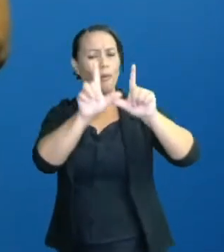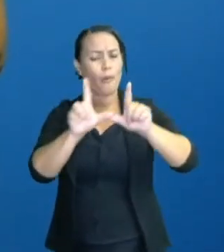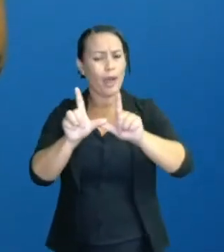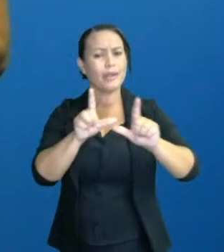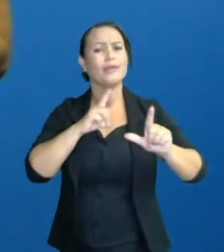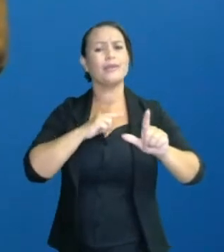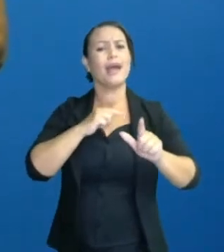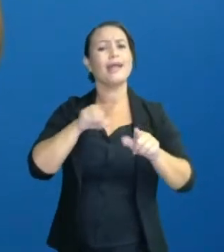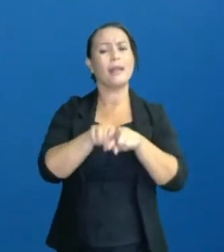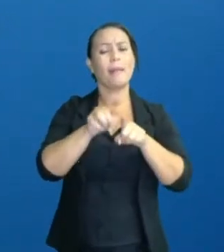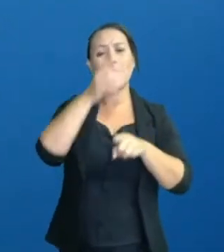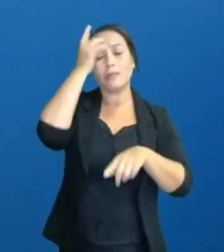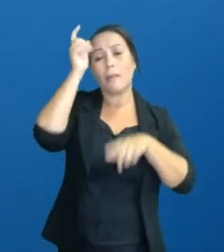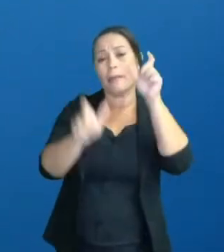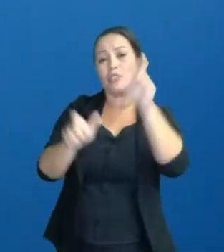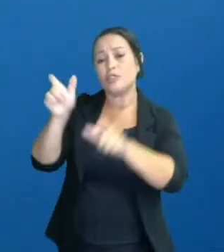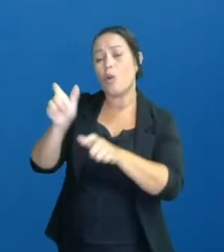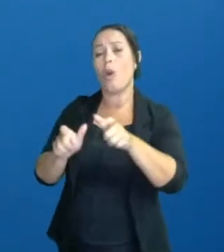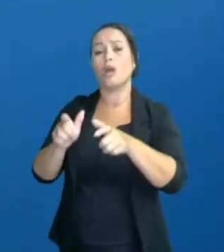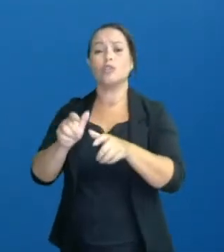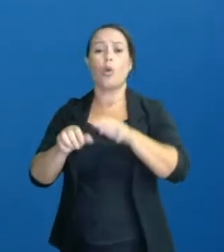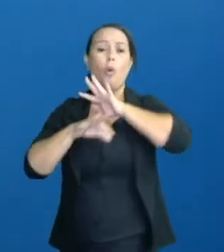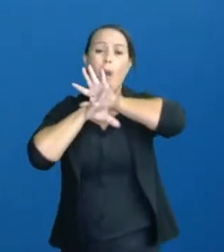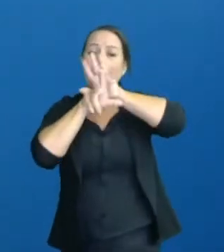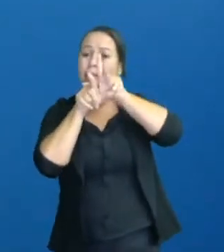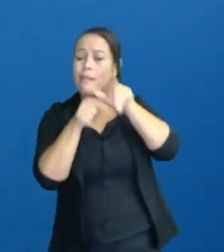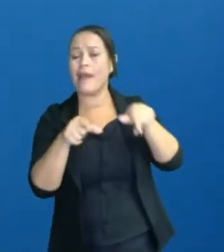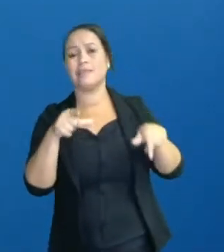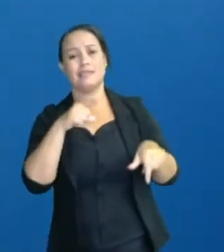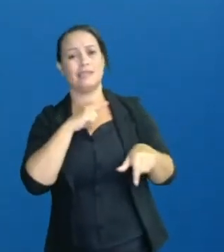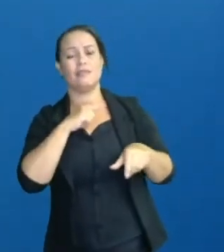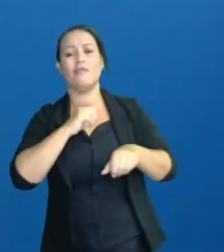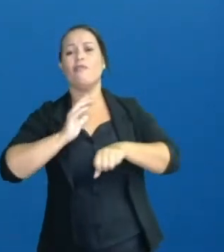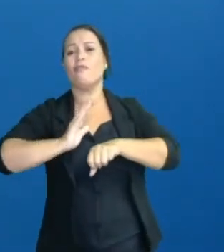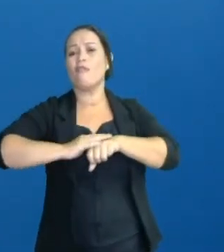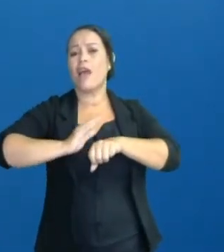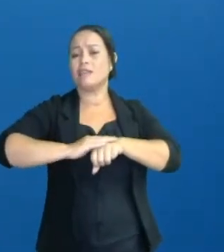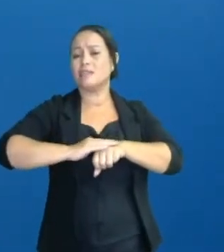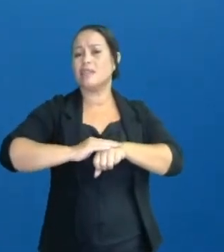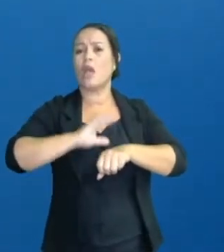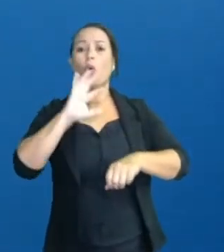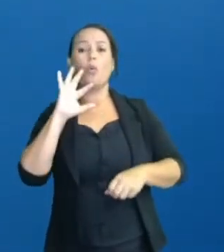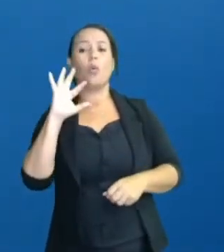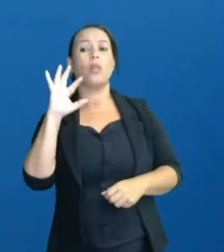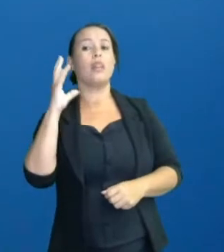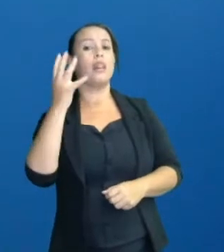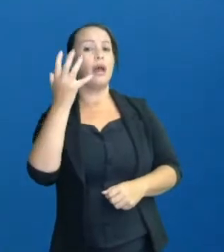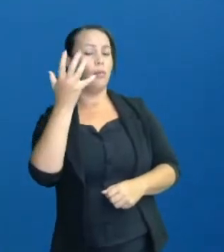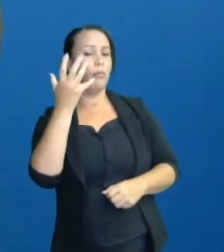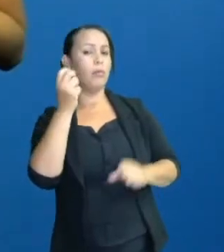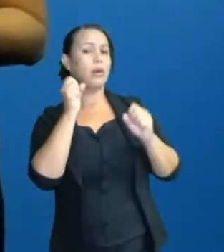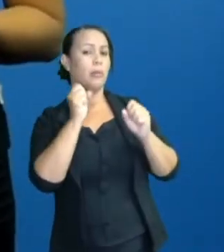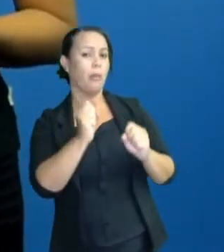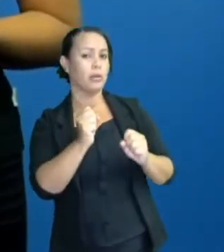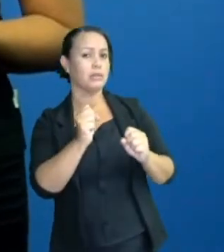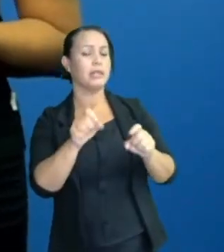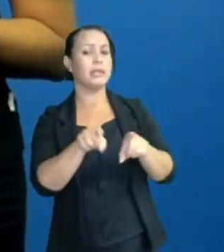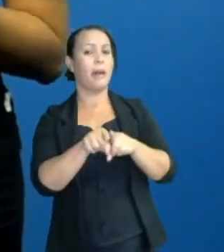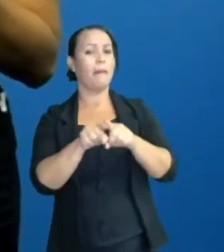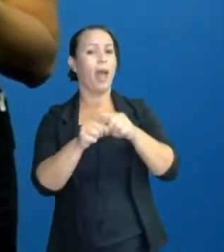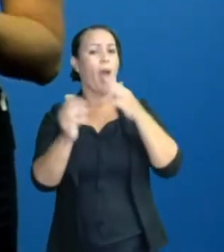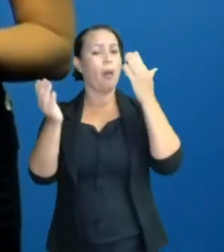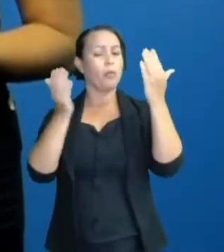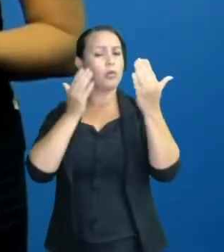tem os personagens, que são aqueles que fazem a ação. O tempo, que pode ser cronológico ou